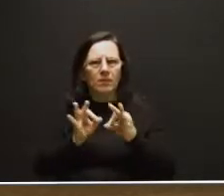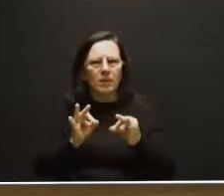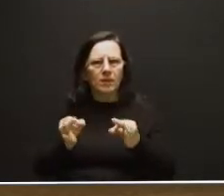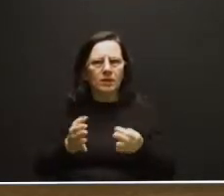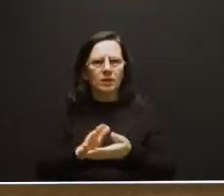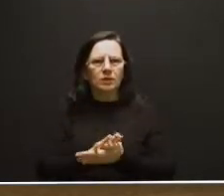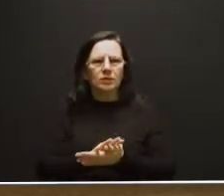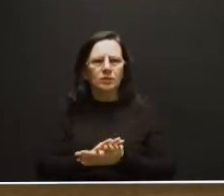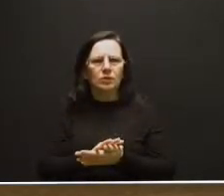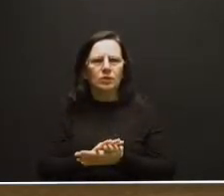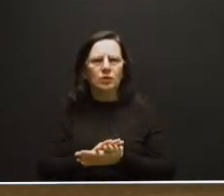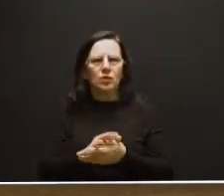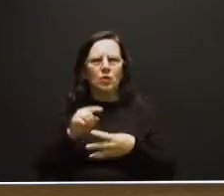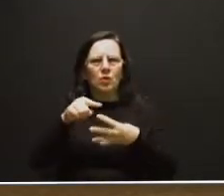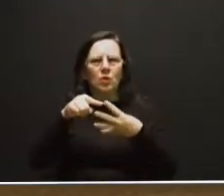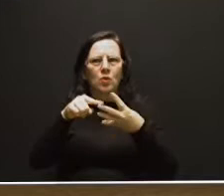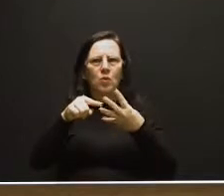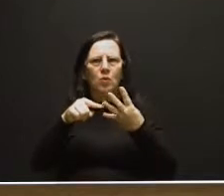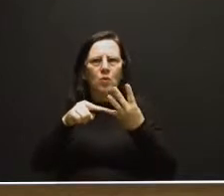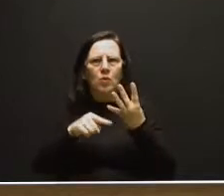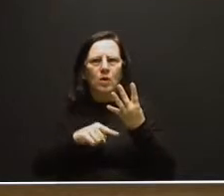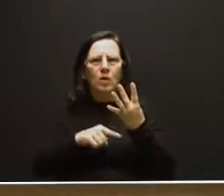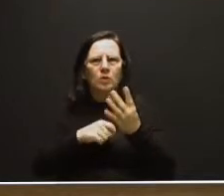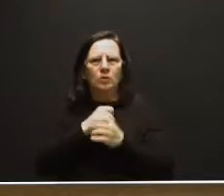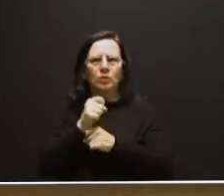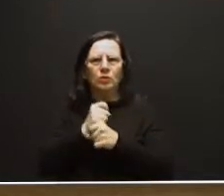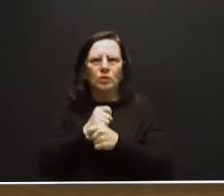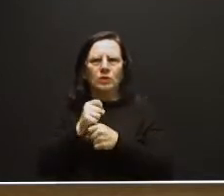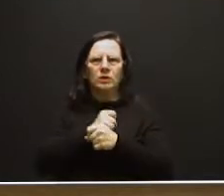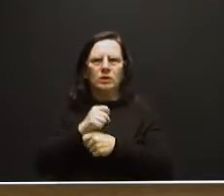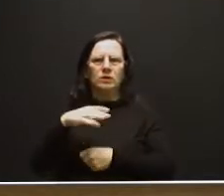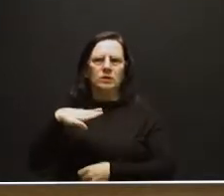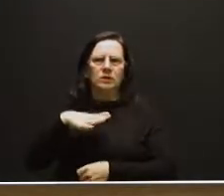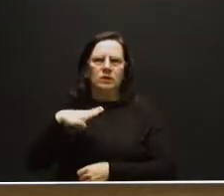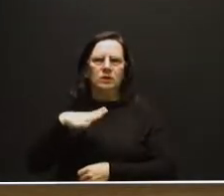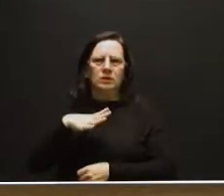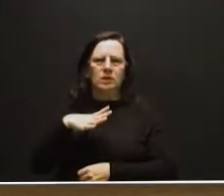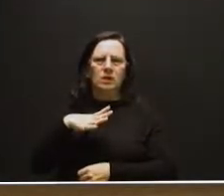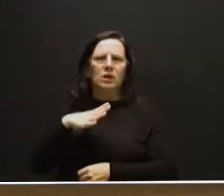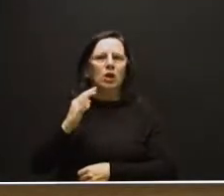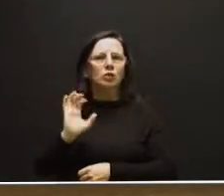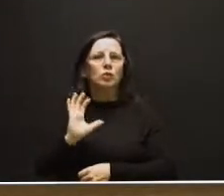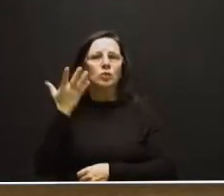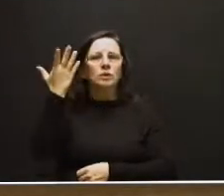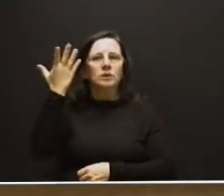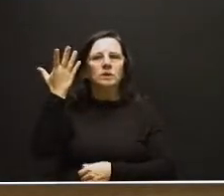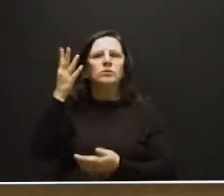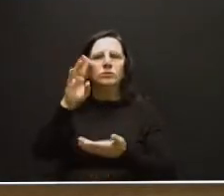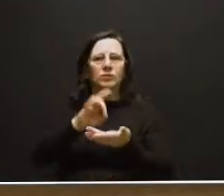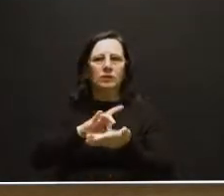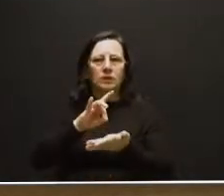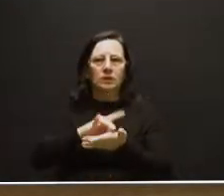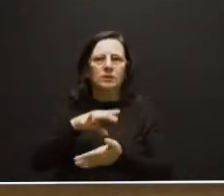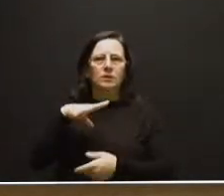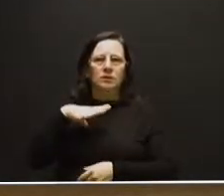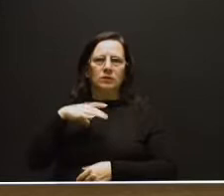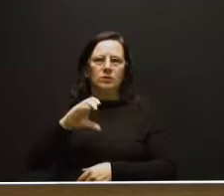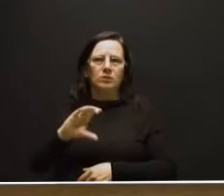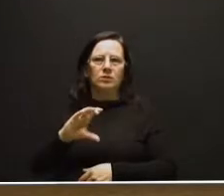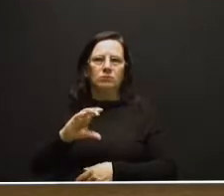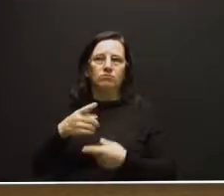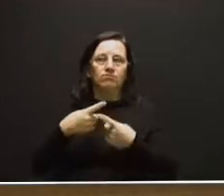planejar por quatro anos de idade para fazer as coisas acontecer na cidade eu lamento que